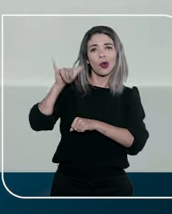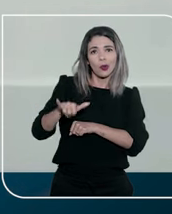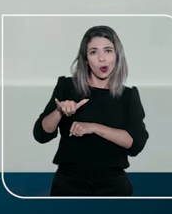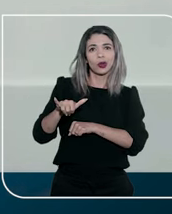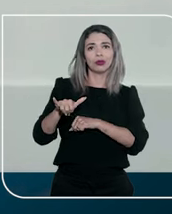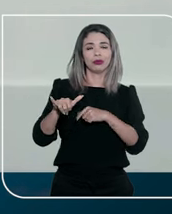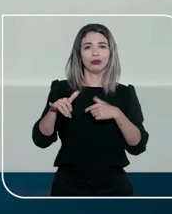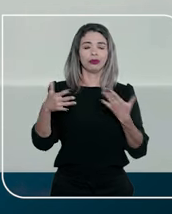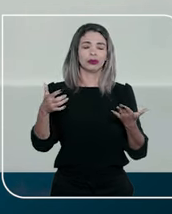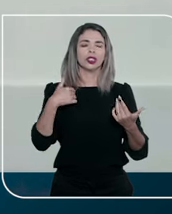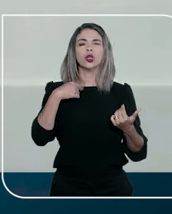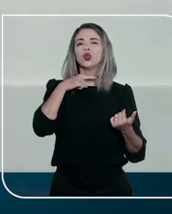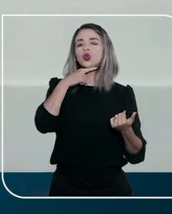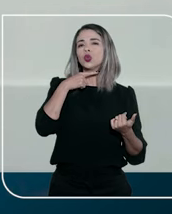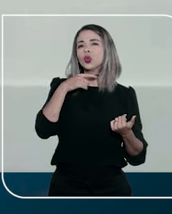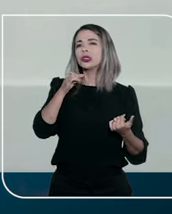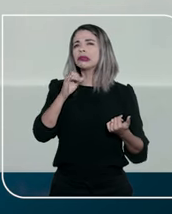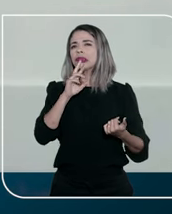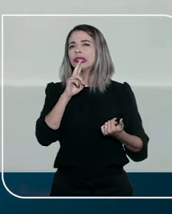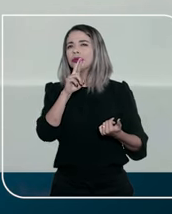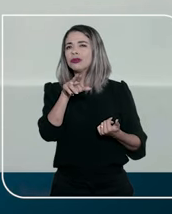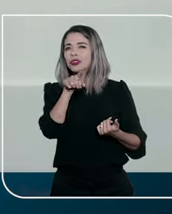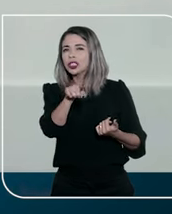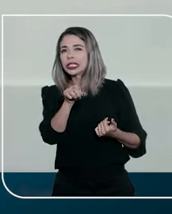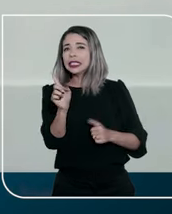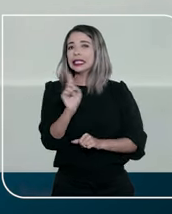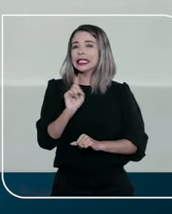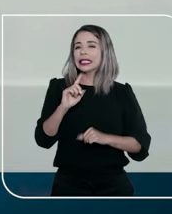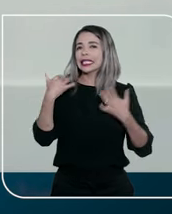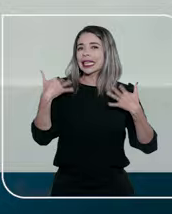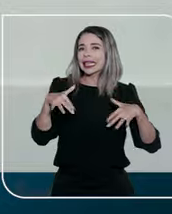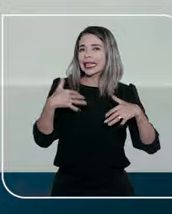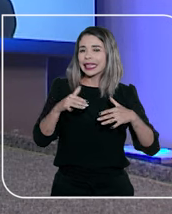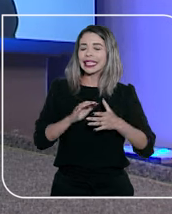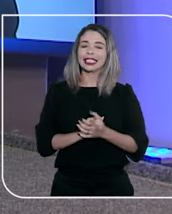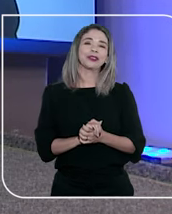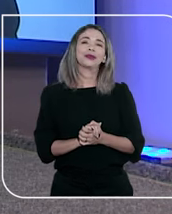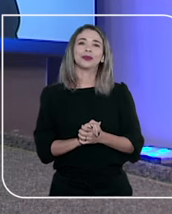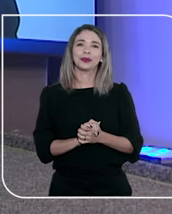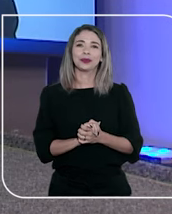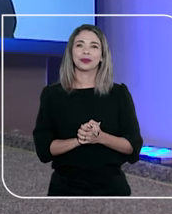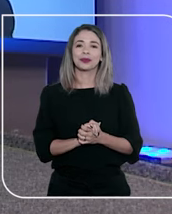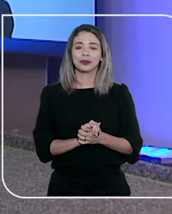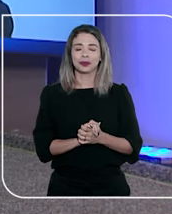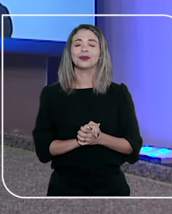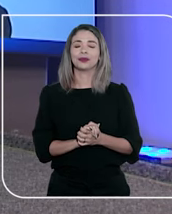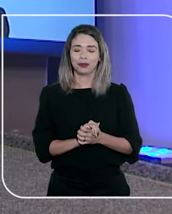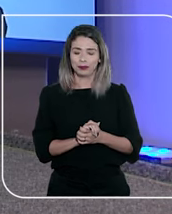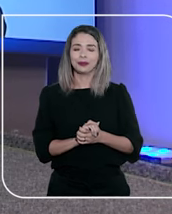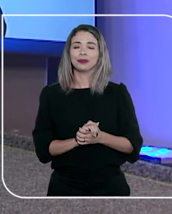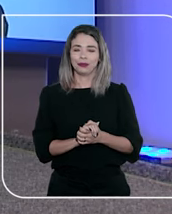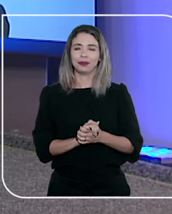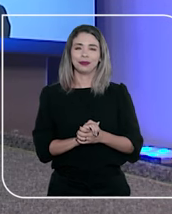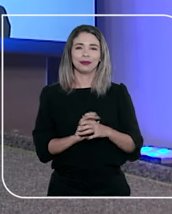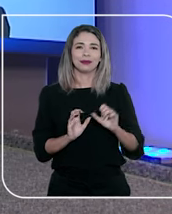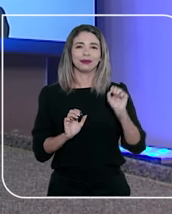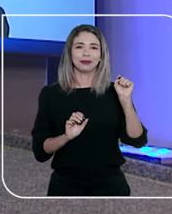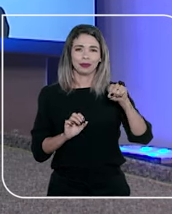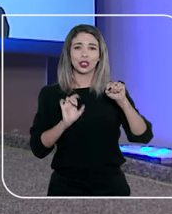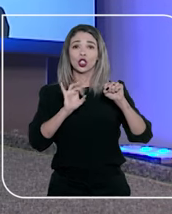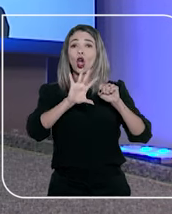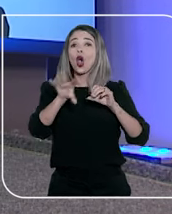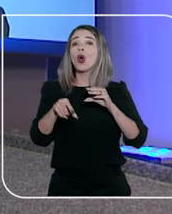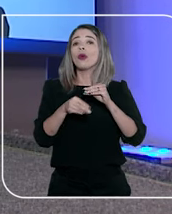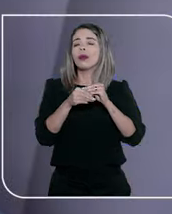se respondi a sua pergunta ou se não, por favor, me complemente. Só para complementar, seria interessante